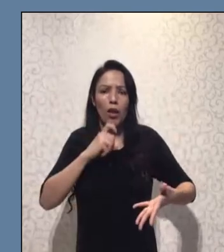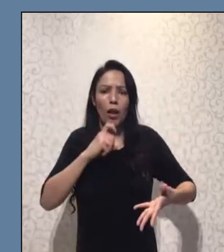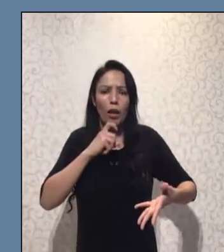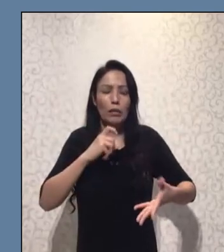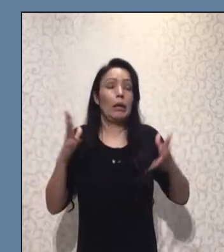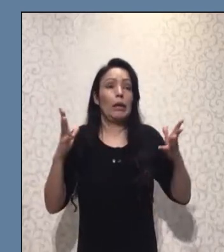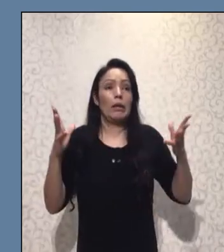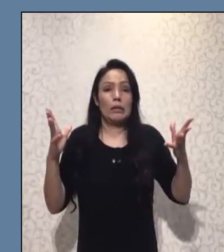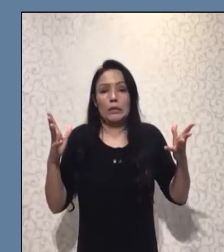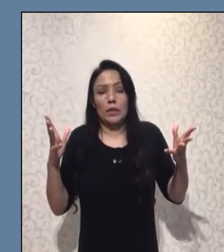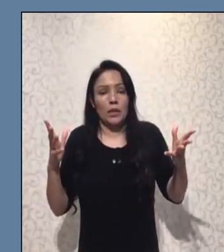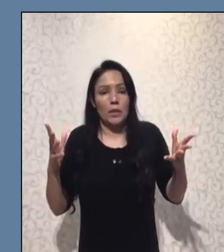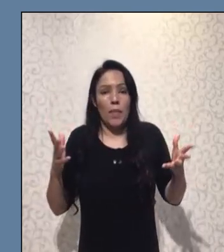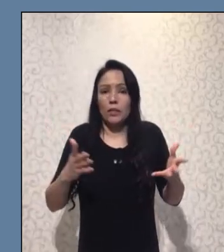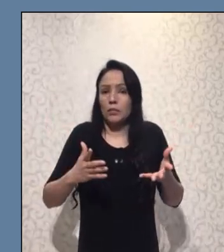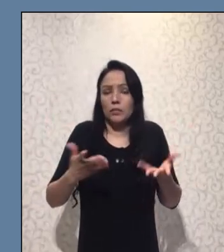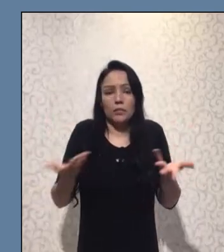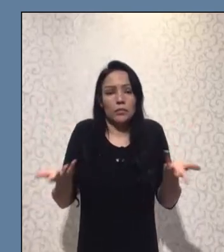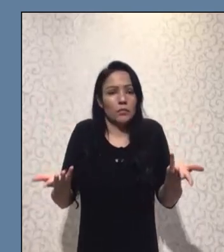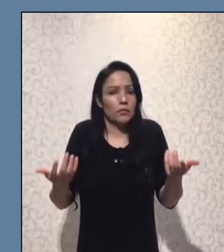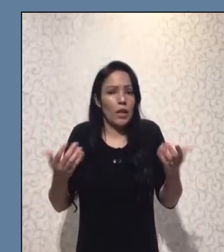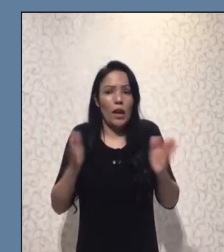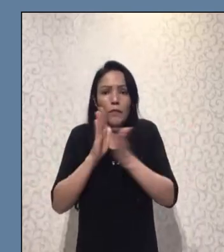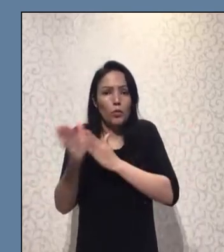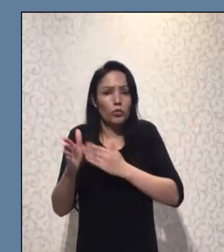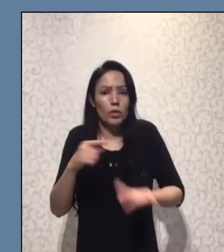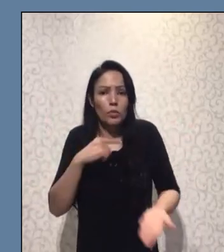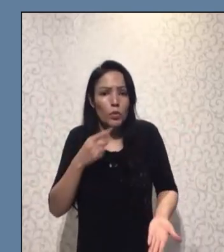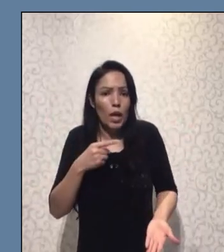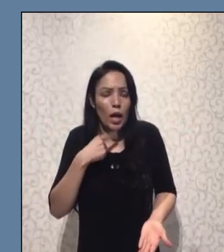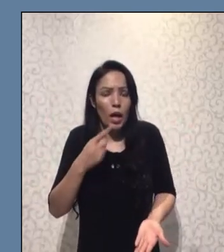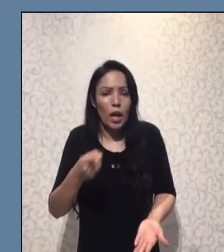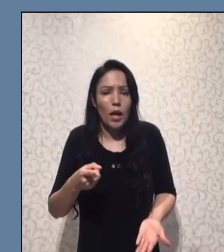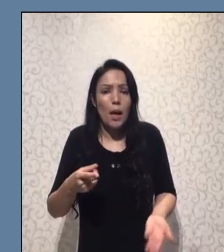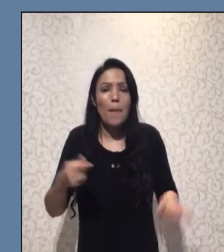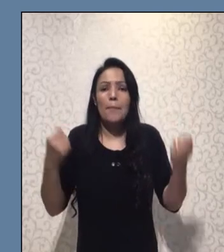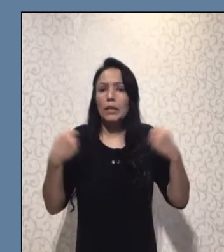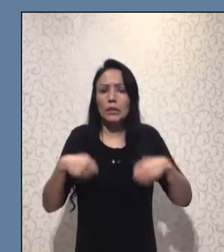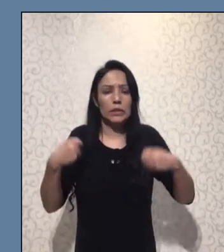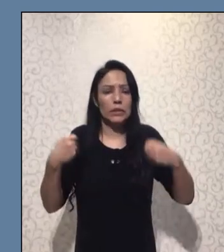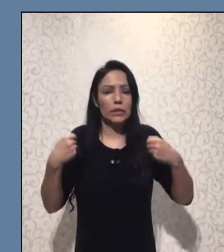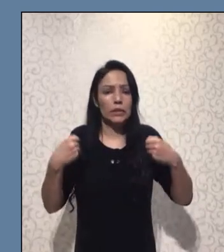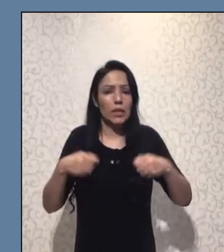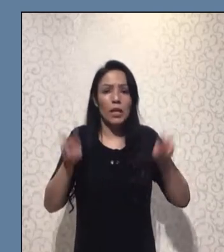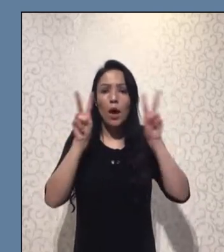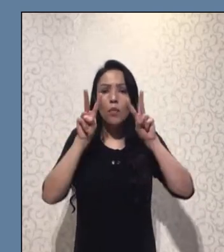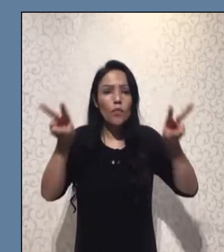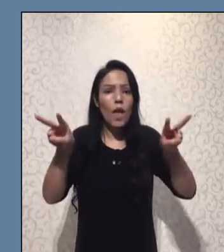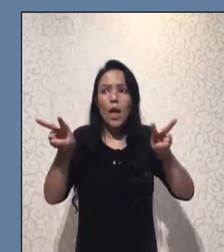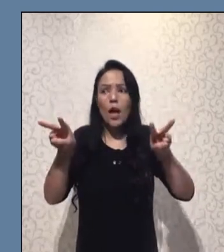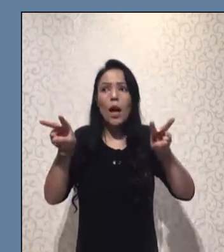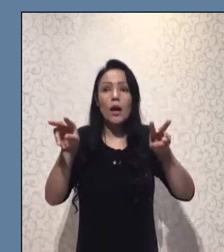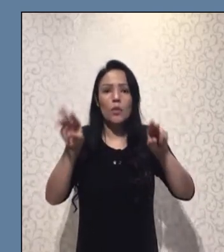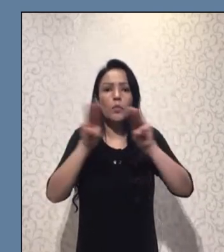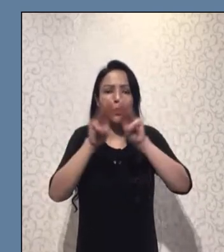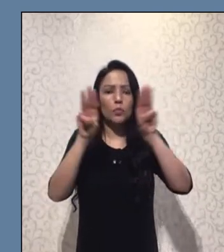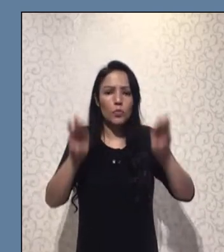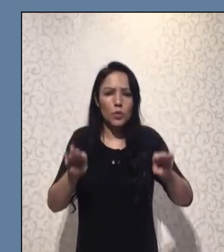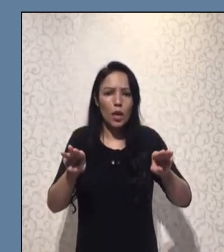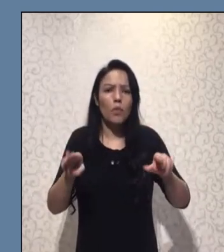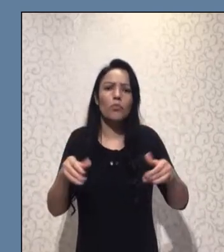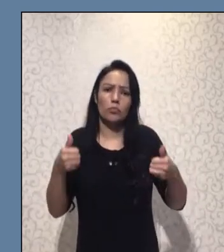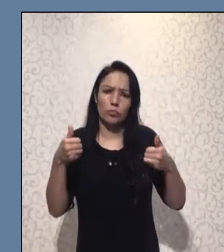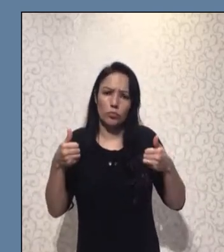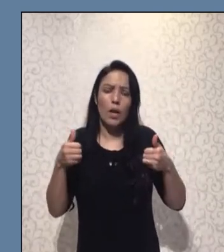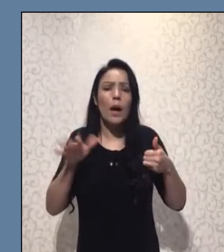Porque os museus, eles têm uma visibilidade maior, sem dúvida. Agora, eles sozinhos, eles